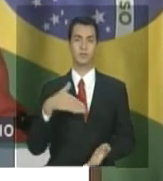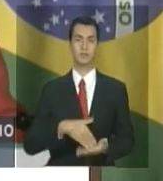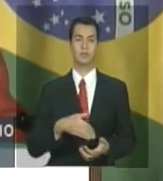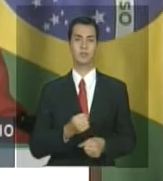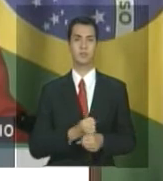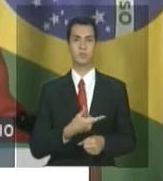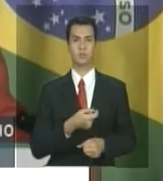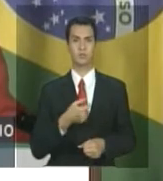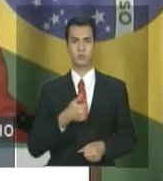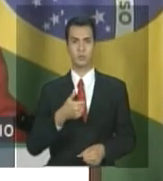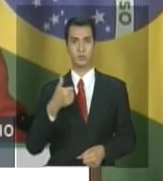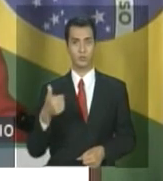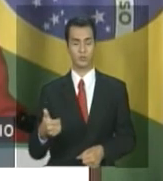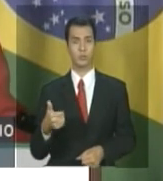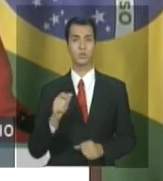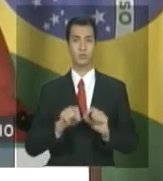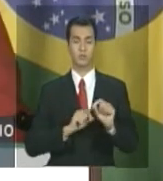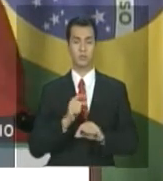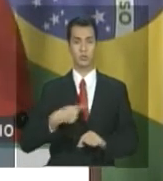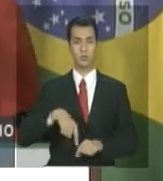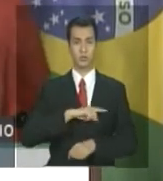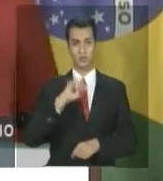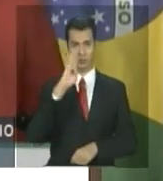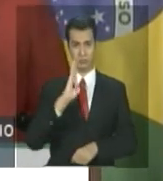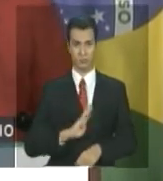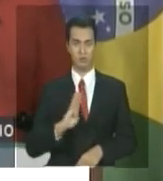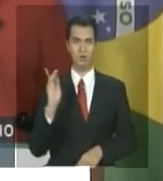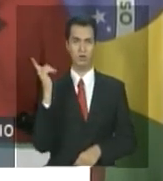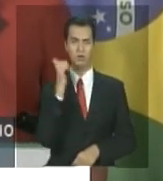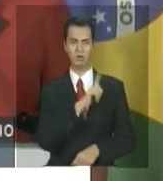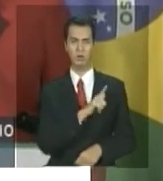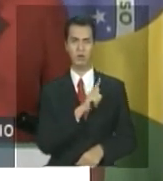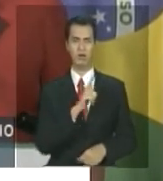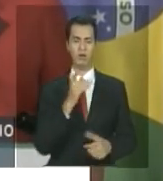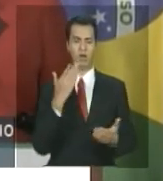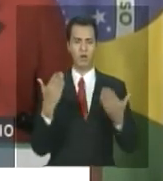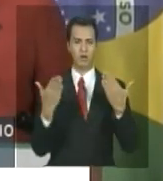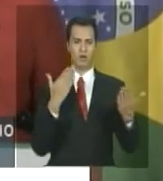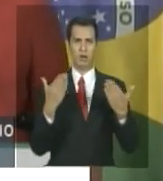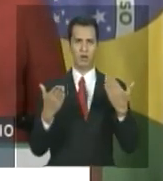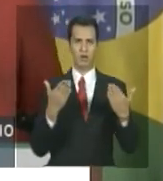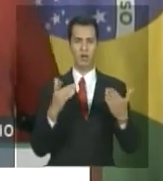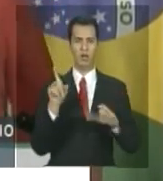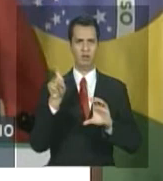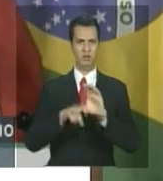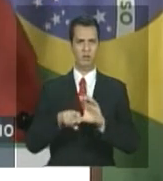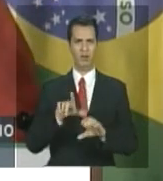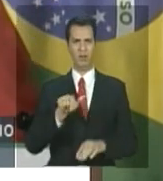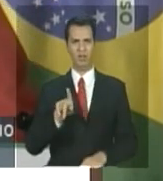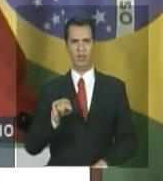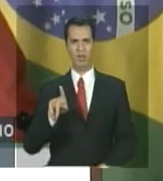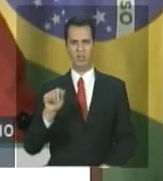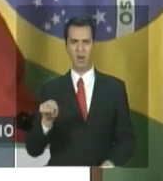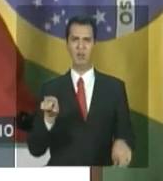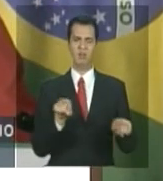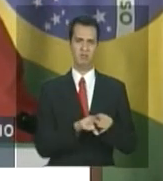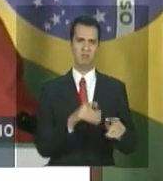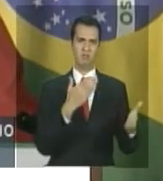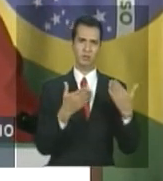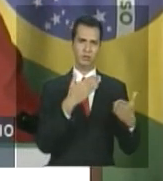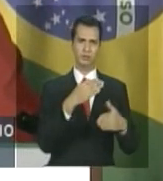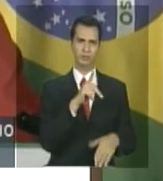2011, nós reduzimos a relação dívida líquida sobre produto interno bruto